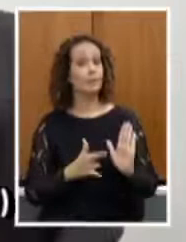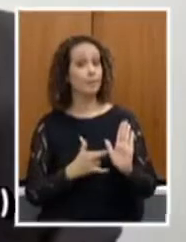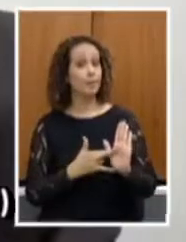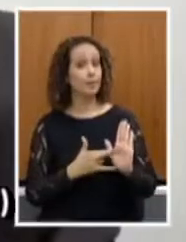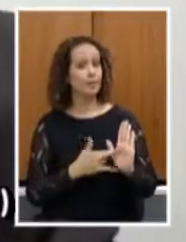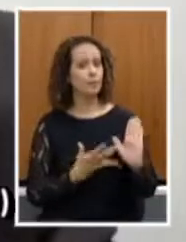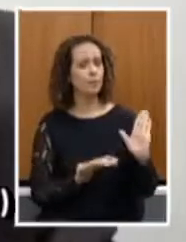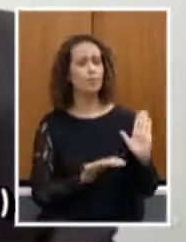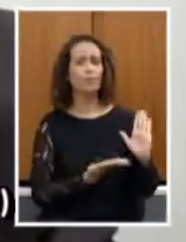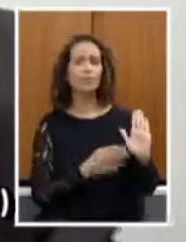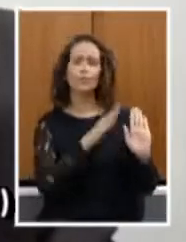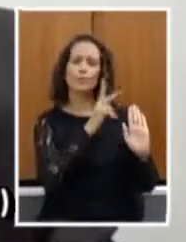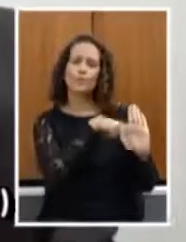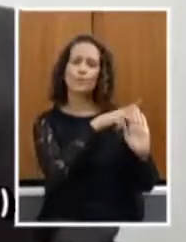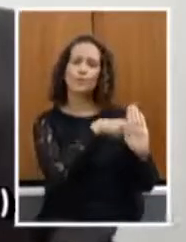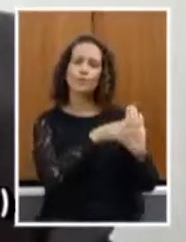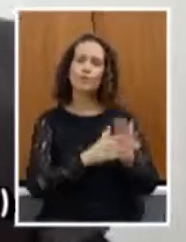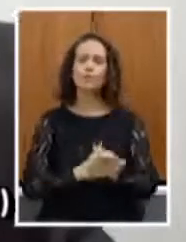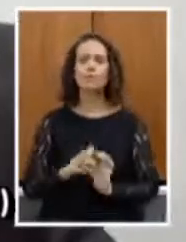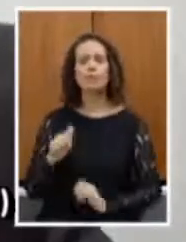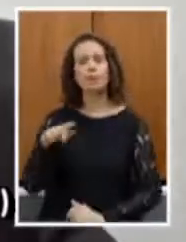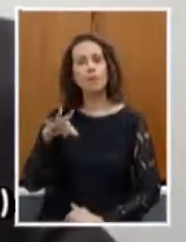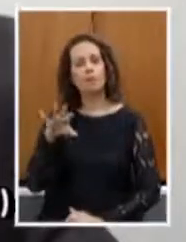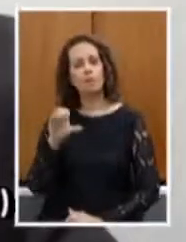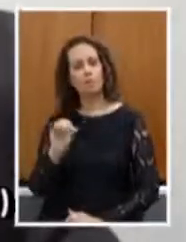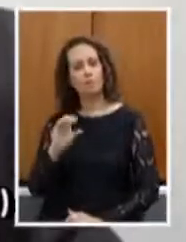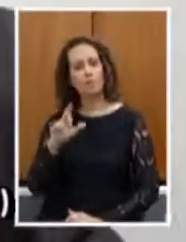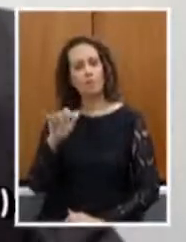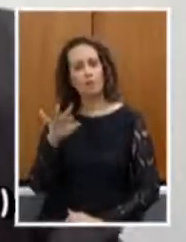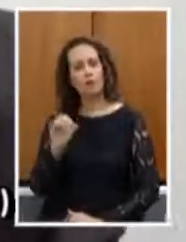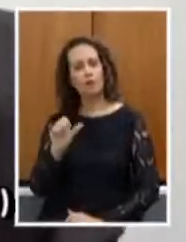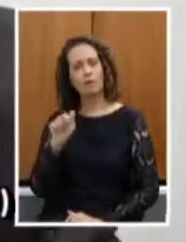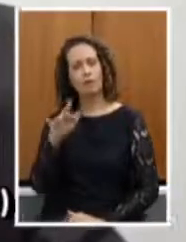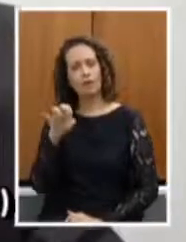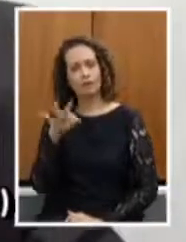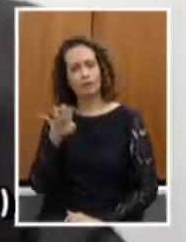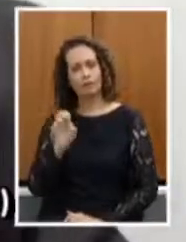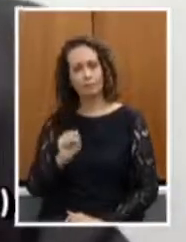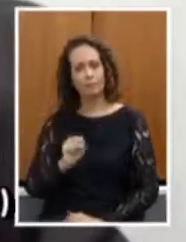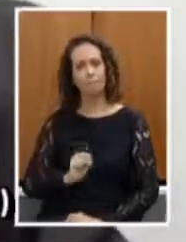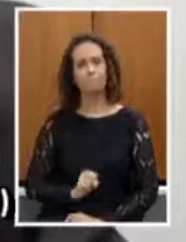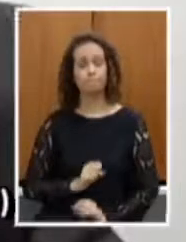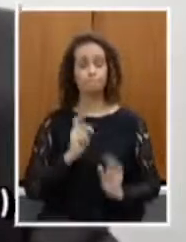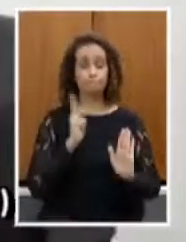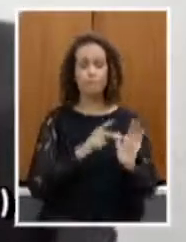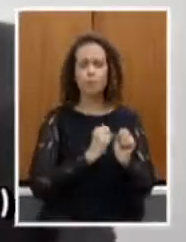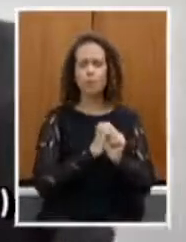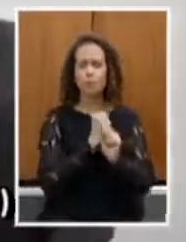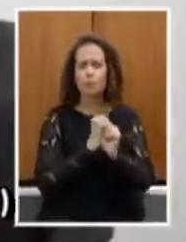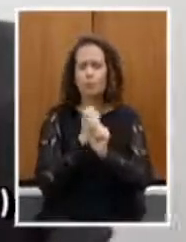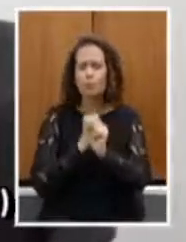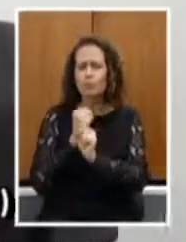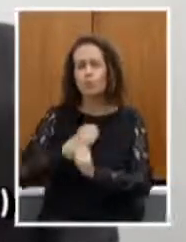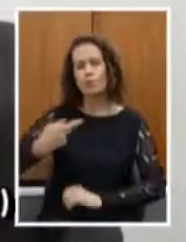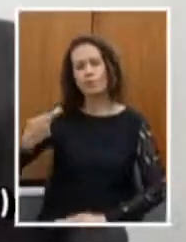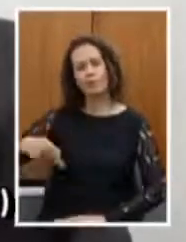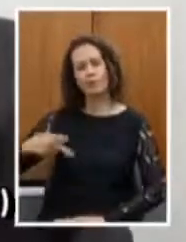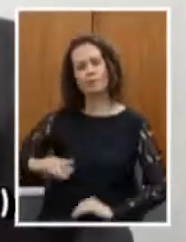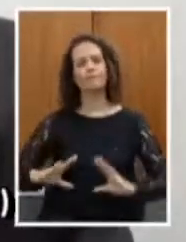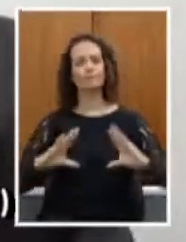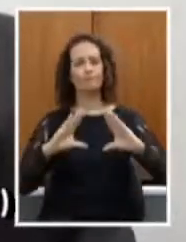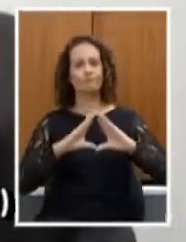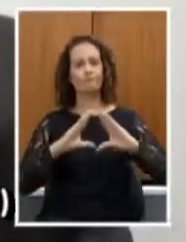vice-presidente, deputado Antônio Carlos Arantes. É um projeto que vem há muitos anos aqui na Assembleia Legislativa. Trabalhamos por